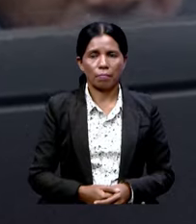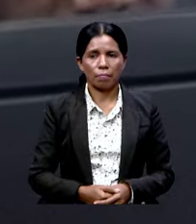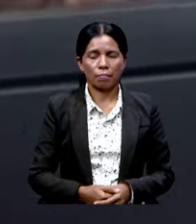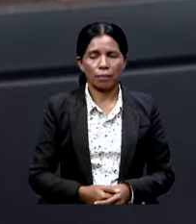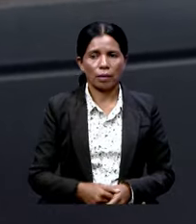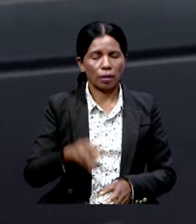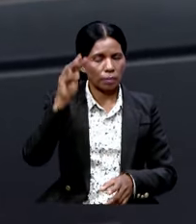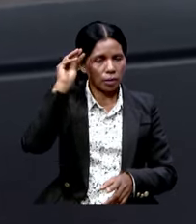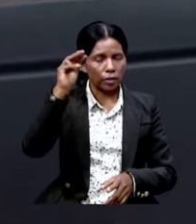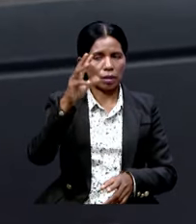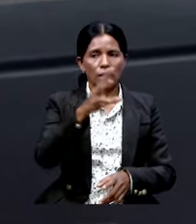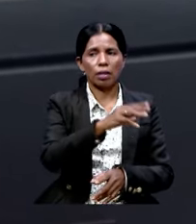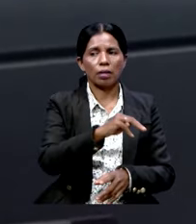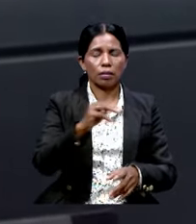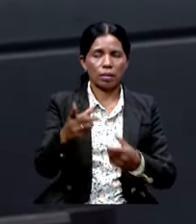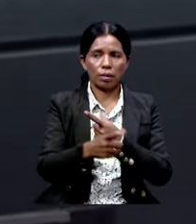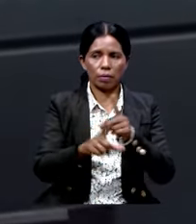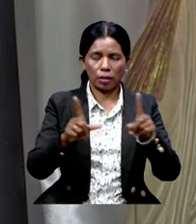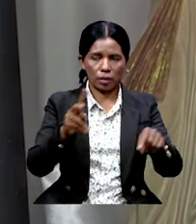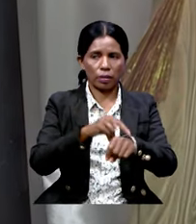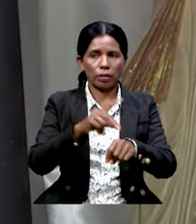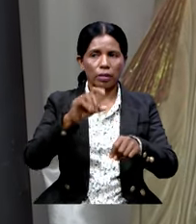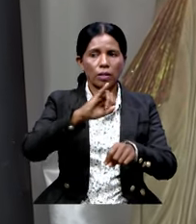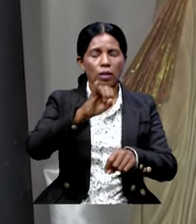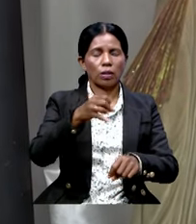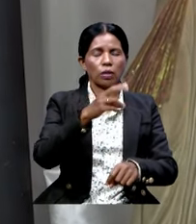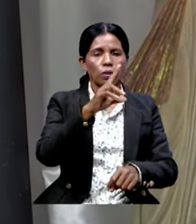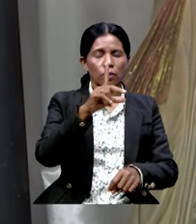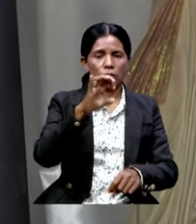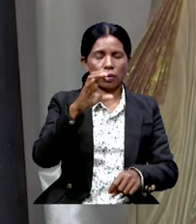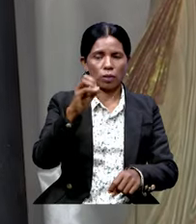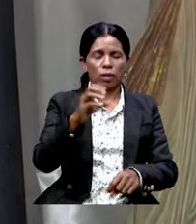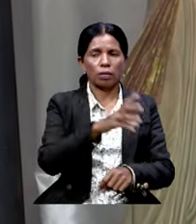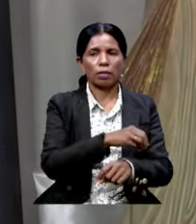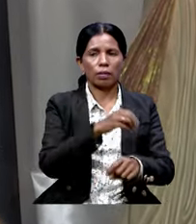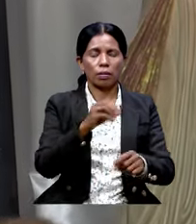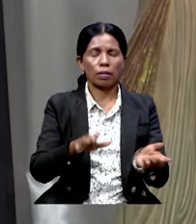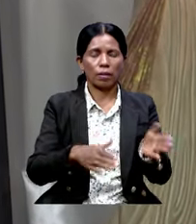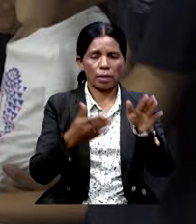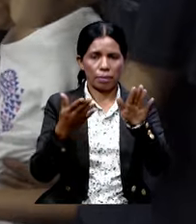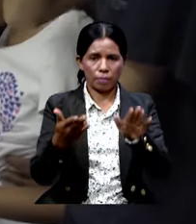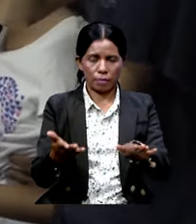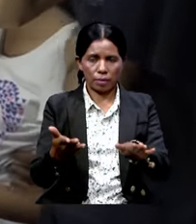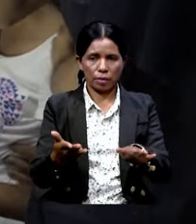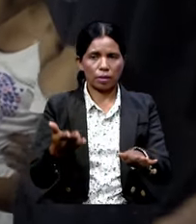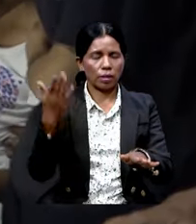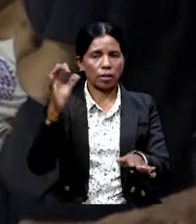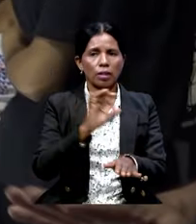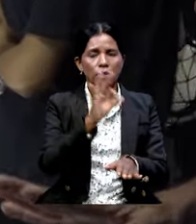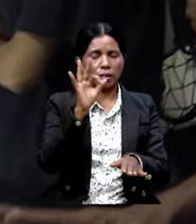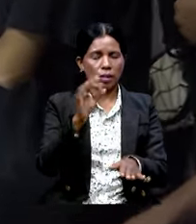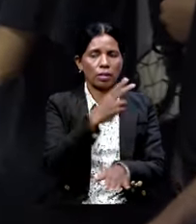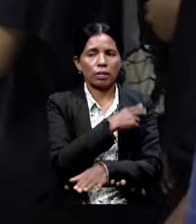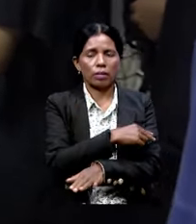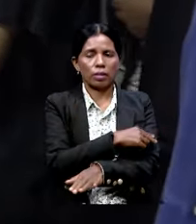Ex-ministro combatente de libertação nacional Júlio Sarmento Meta Malik, Hakoto Ish, ia sexta nem ia Hospital